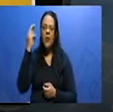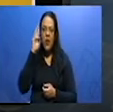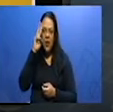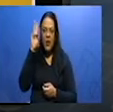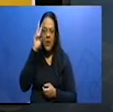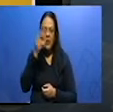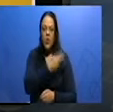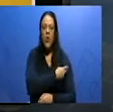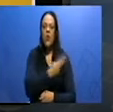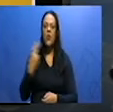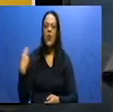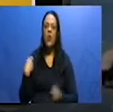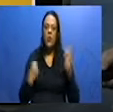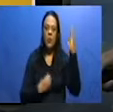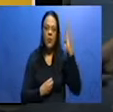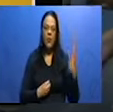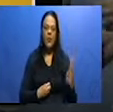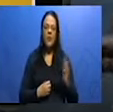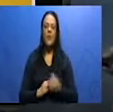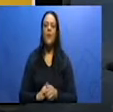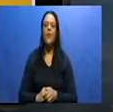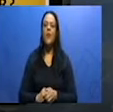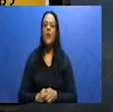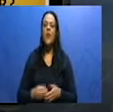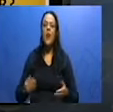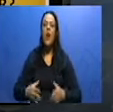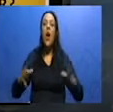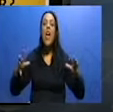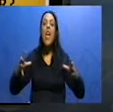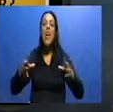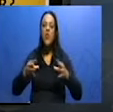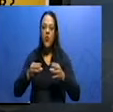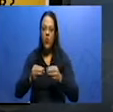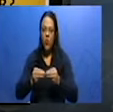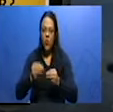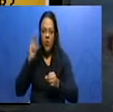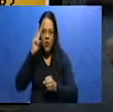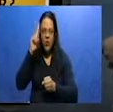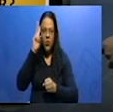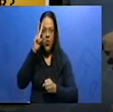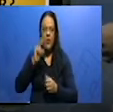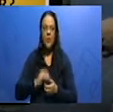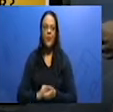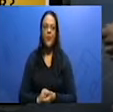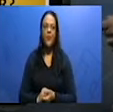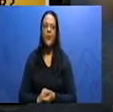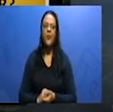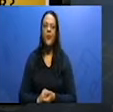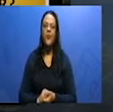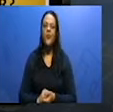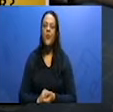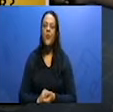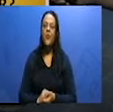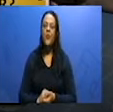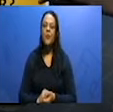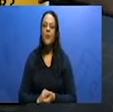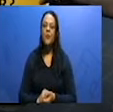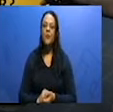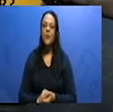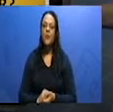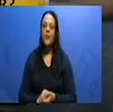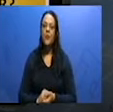história, vamos fazer um resumo, né? Como a gente já vem fazendo com as outras aulas, ó. Vocês vão ouvir agora